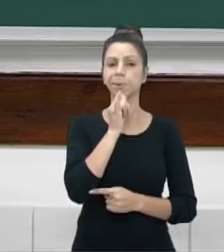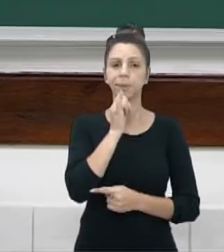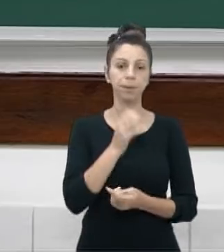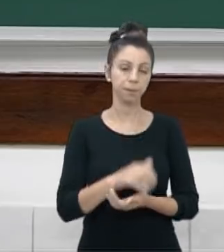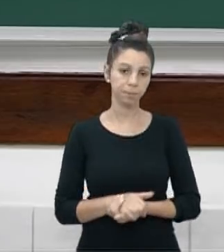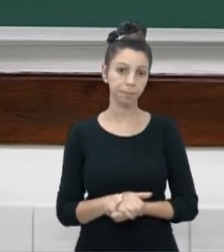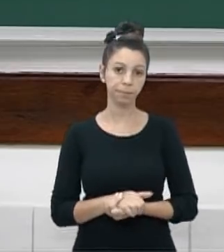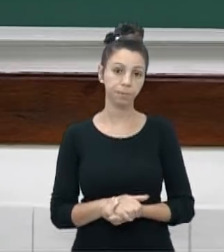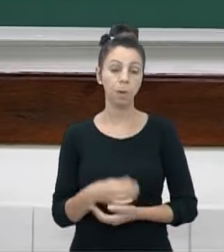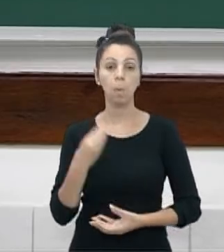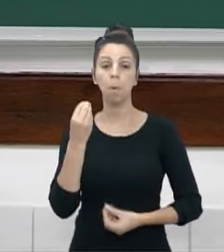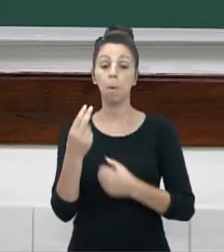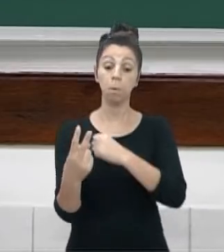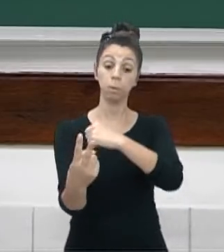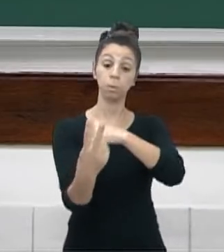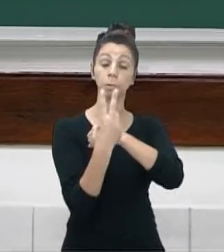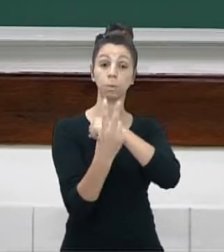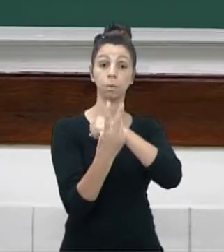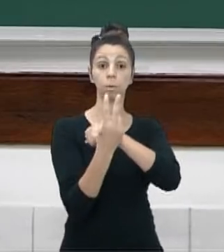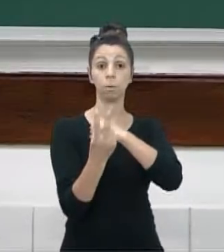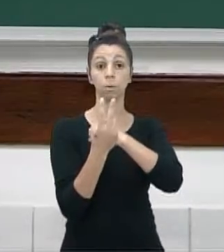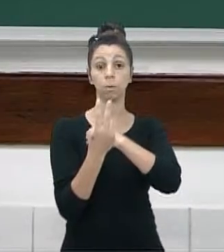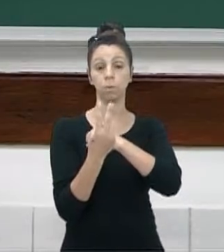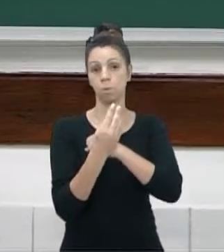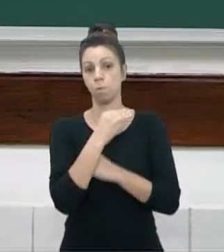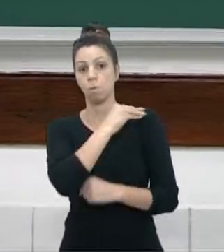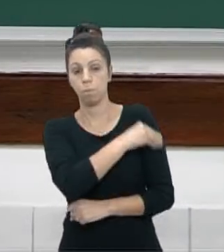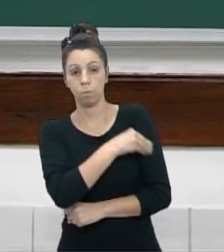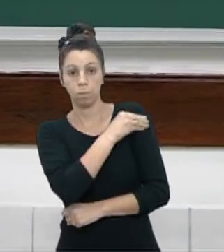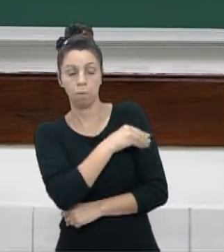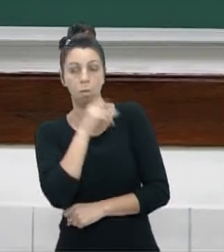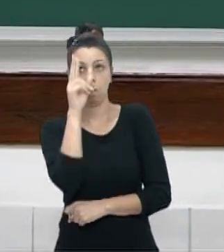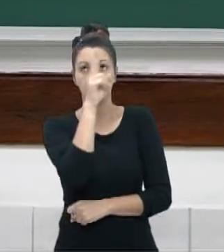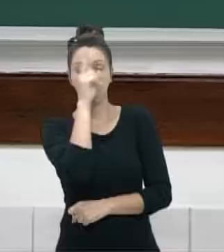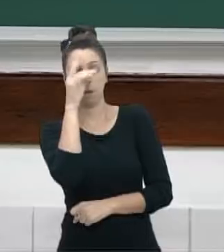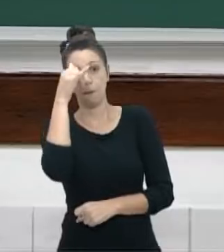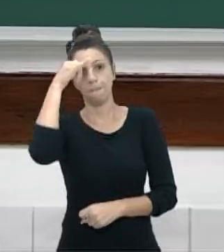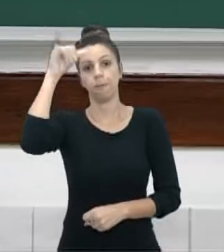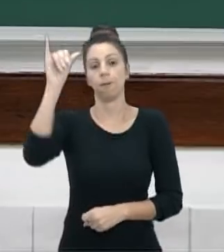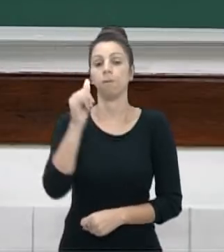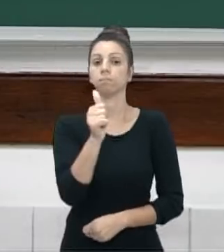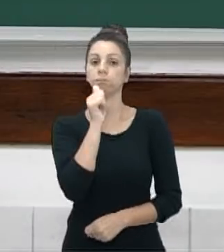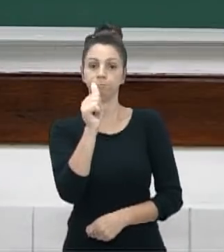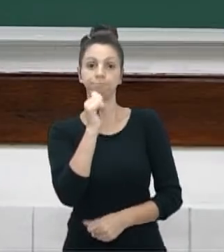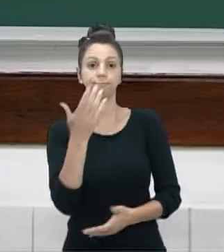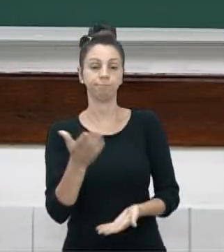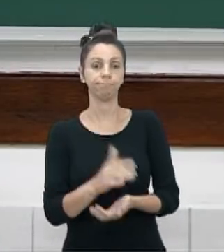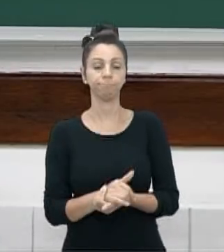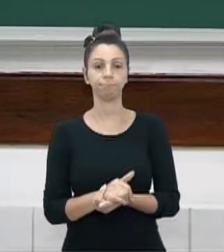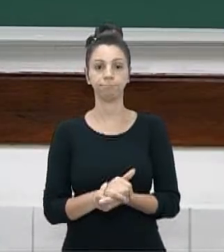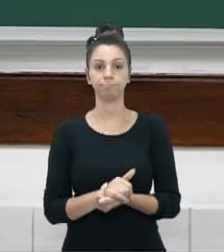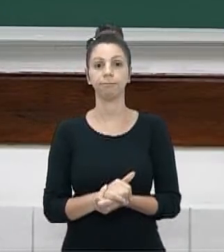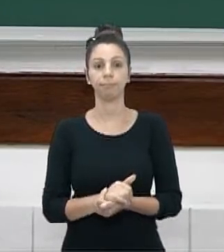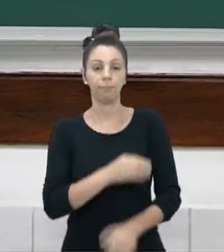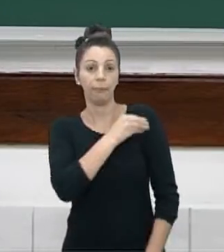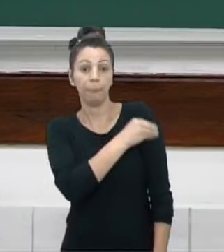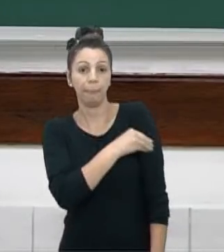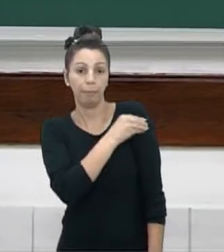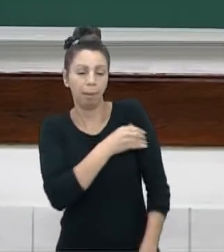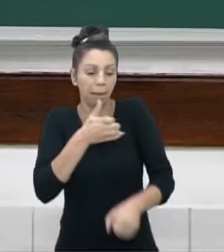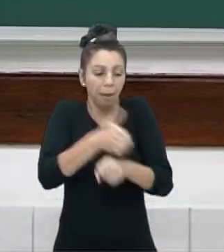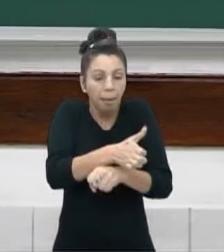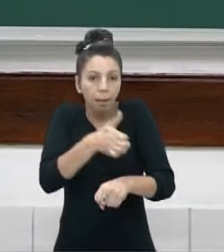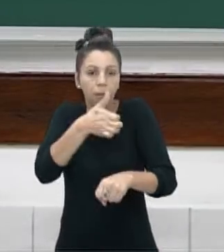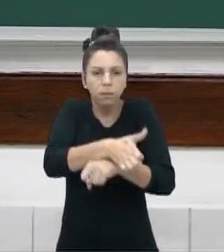como se proteger contra o alcoolismo, né? Como evitar beber exageradamente a ponto da pessoa